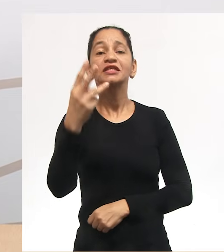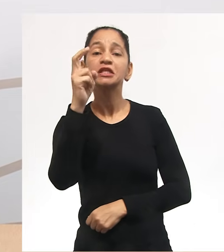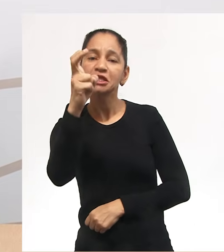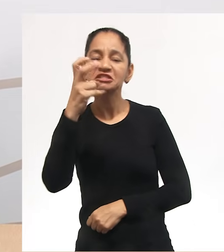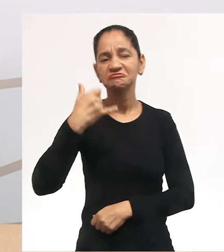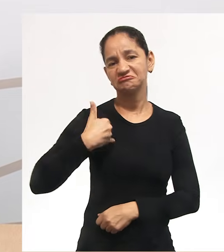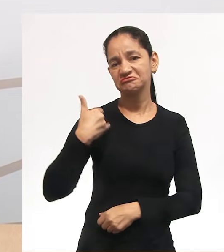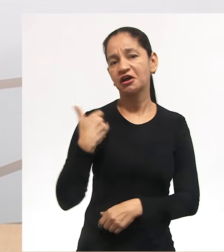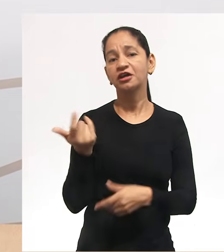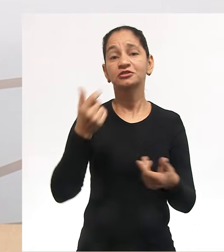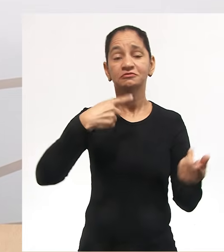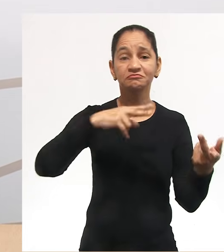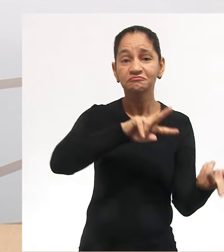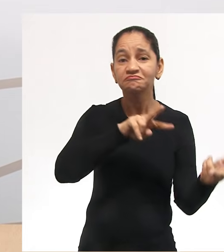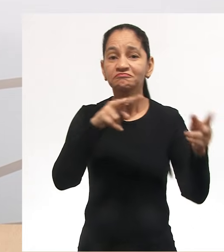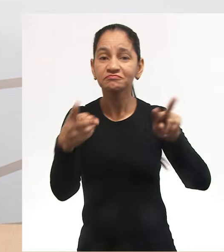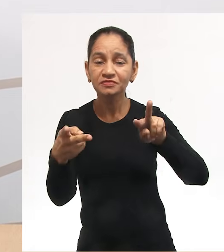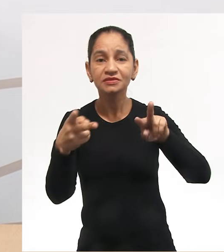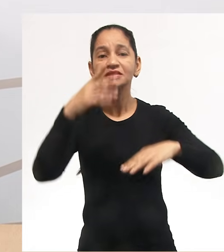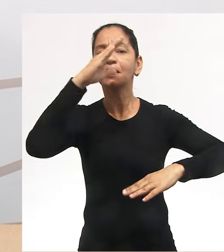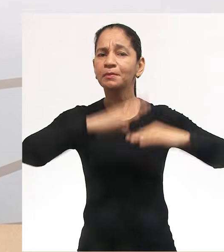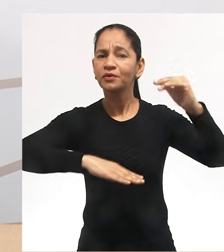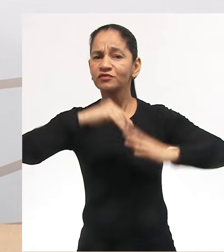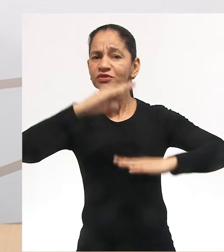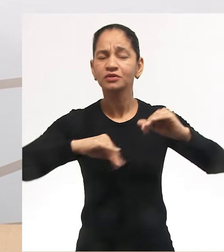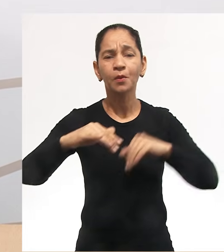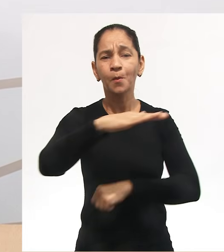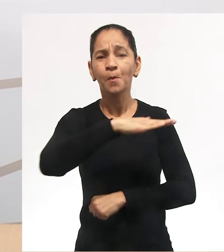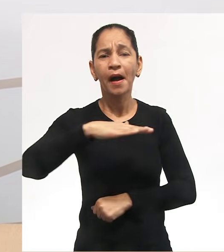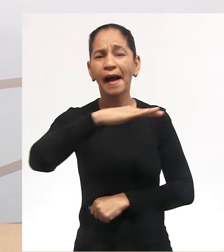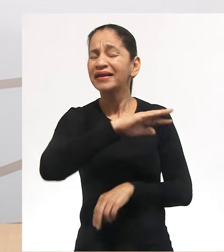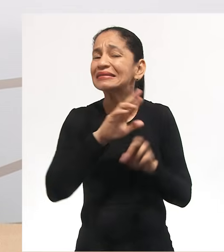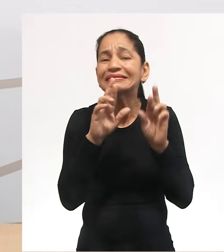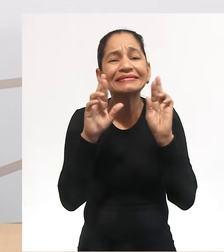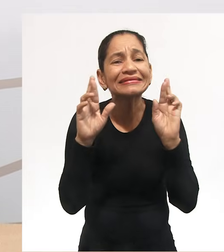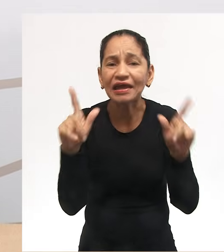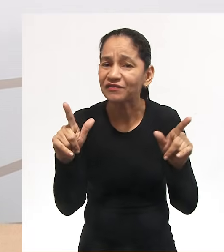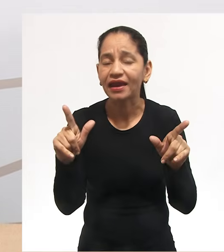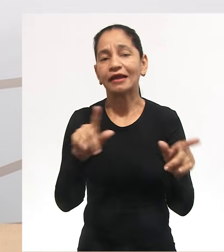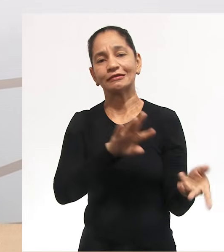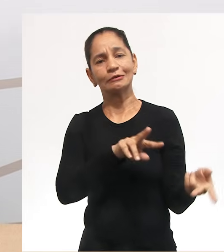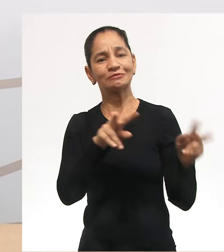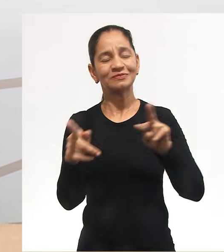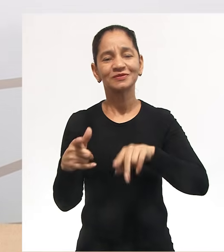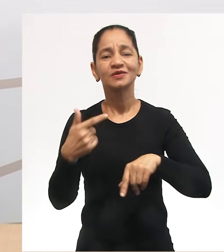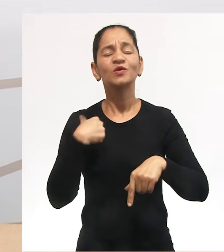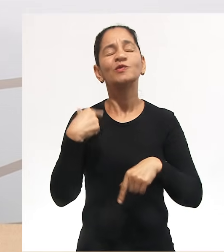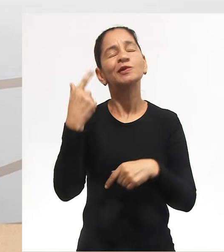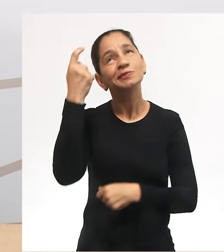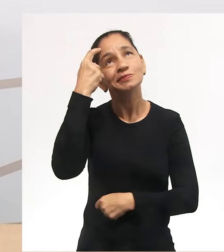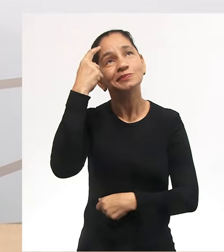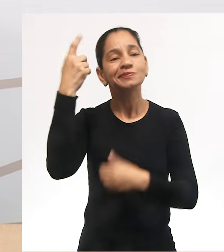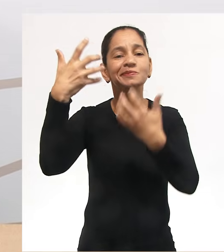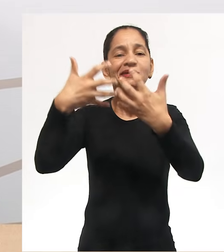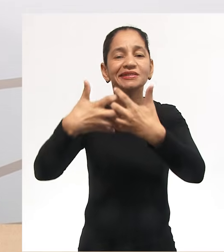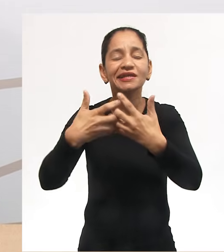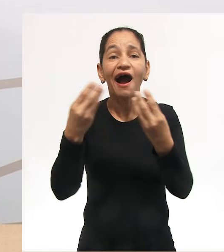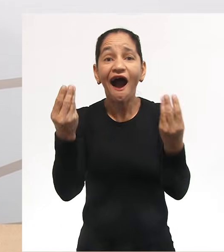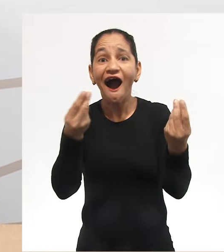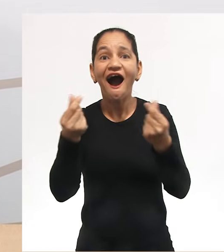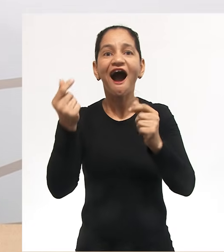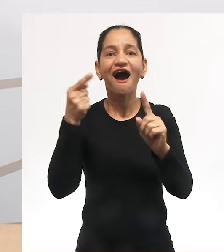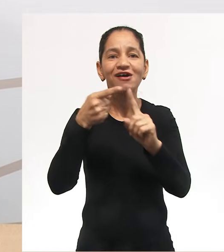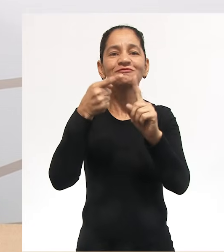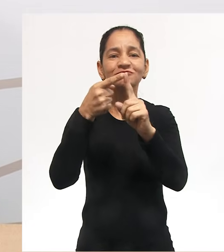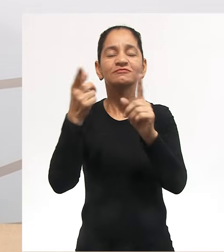meus 35 anos, eu resolvi fazer transição de carreira. Então eu saí de uma área, né, e aí eu pensei: o "Que que eu vou fazer?".